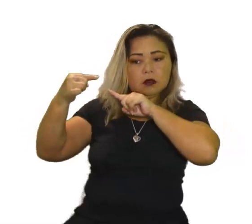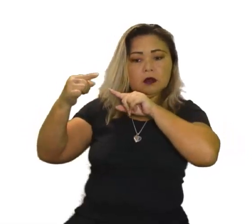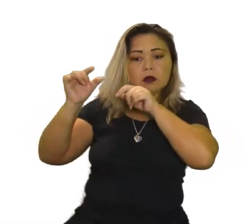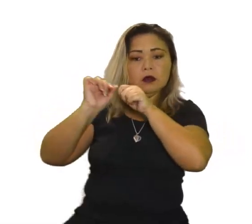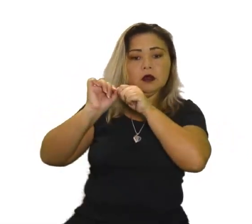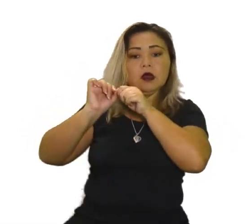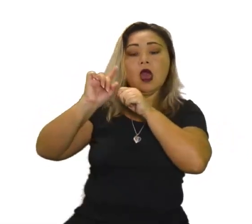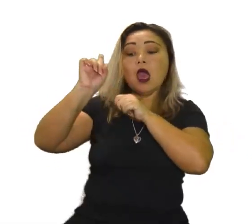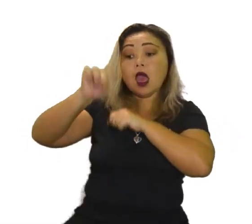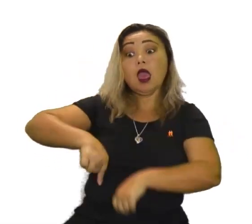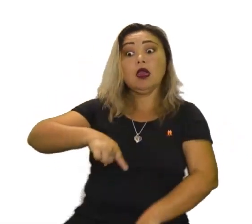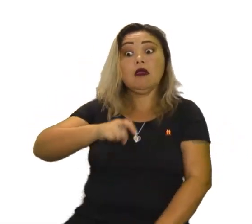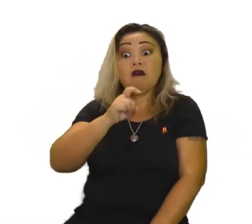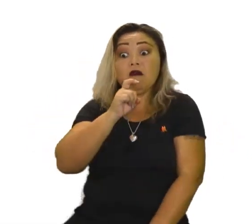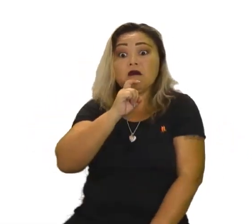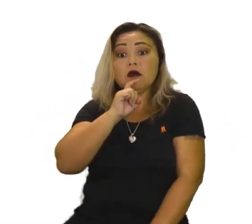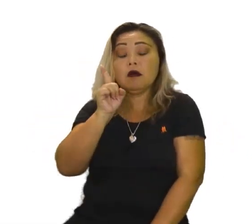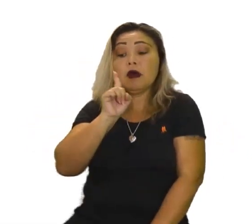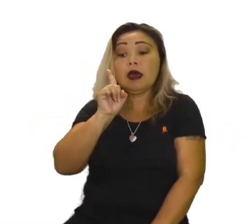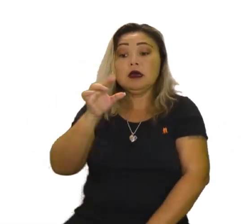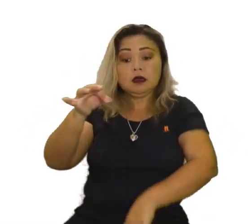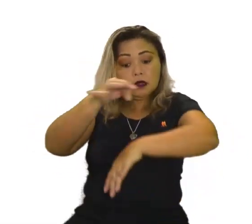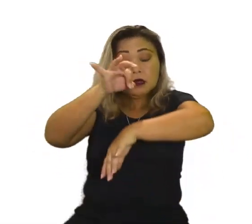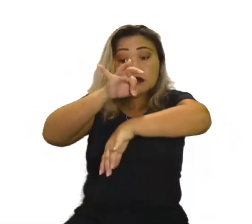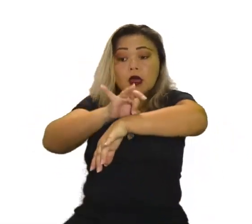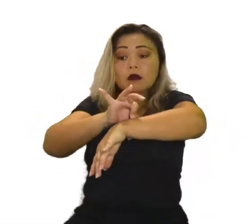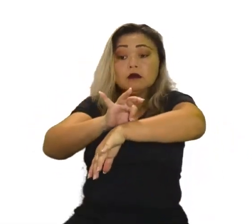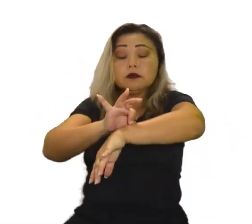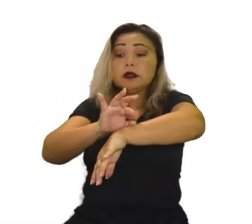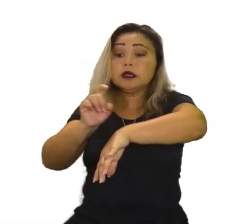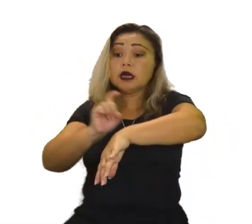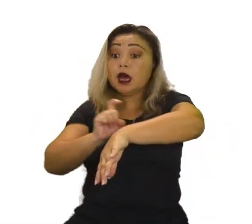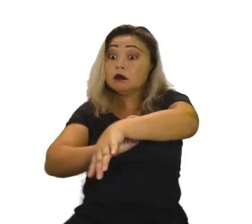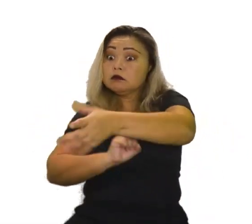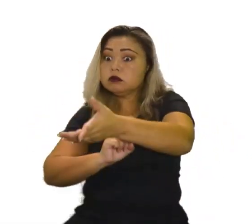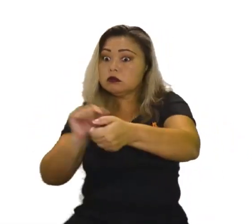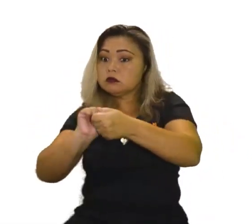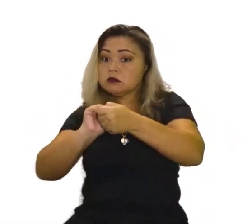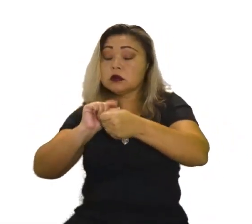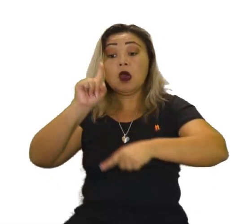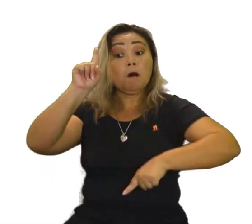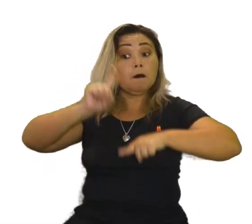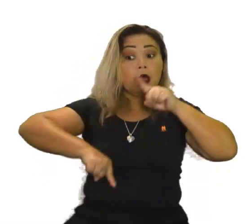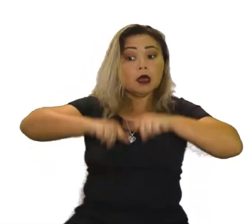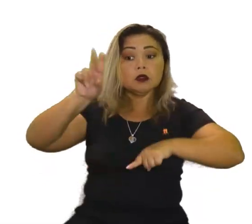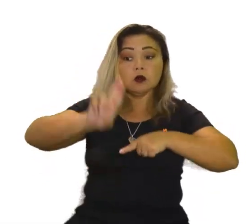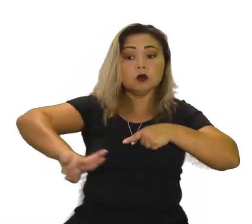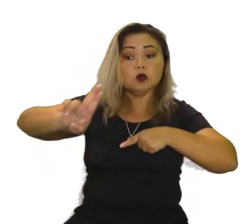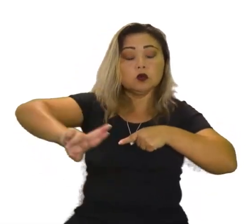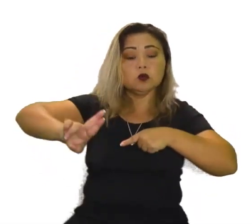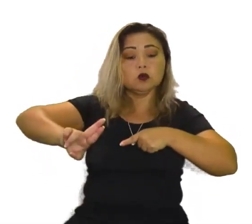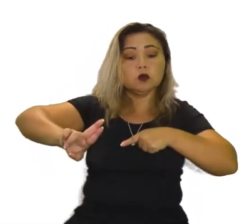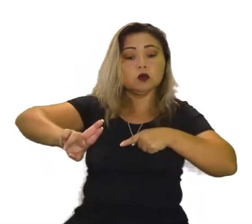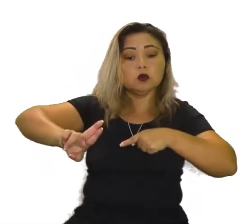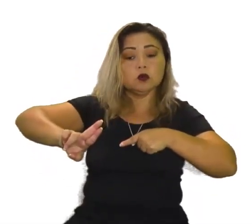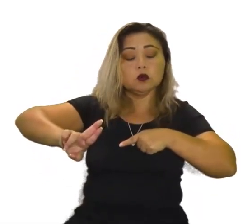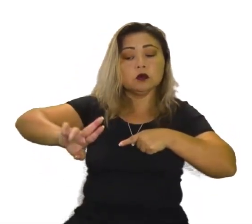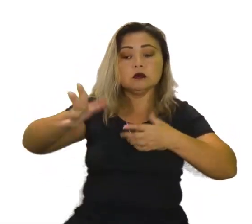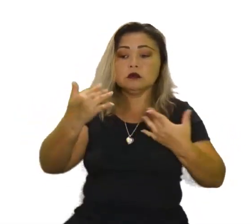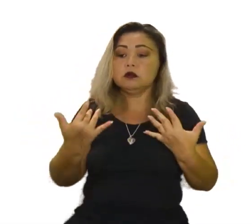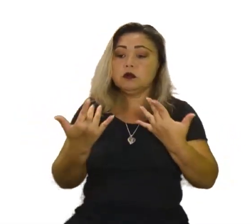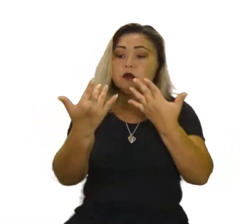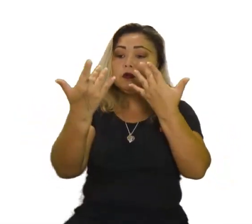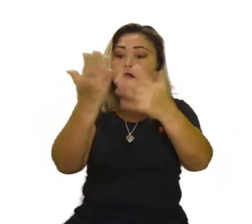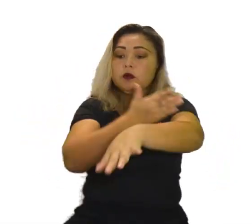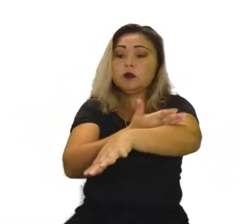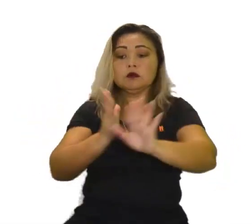que ser bem fria para não irritar as abelhas. Isso significa que o material utilizado para a produção dessa fumaça, ele